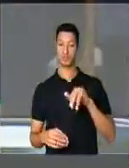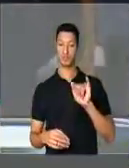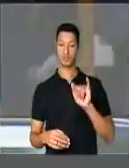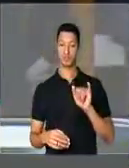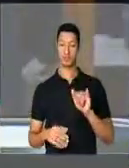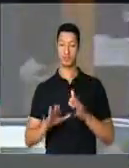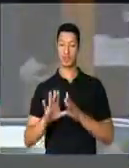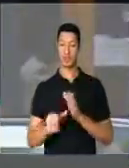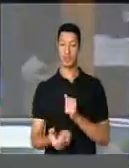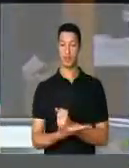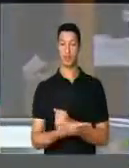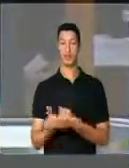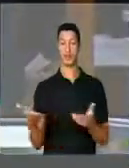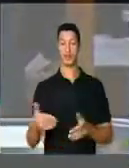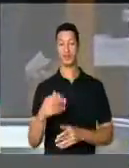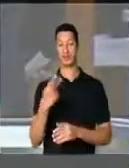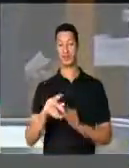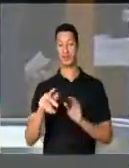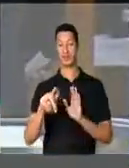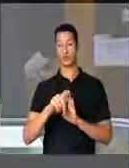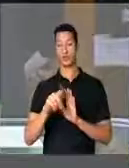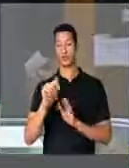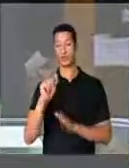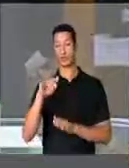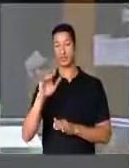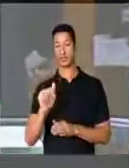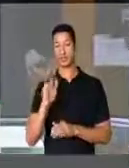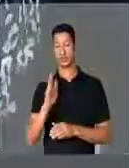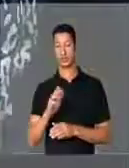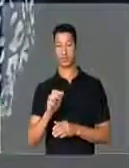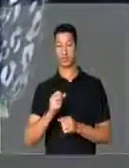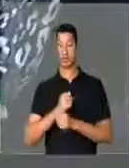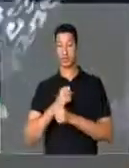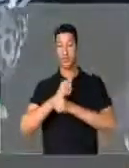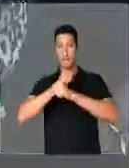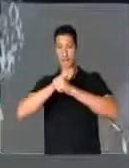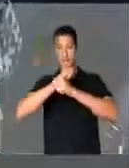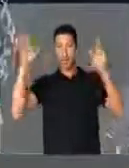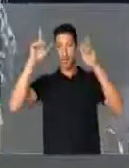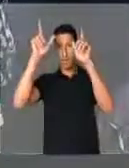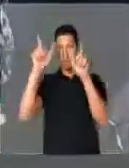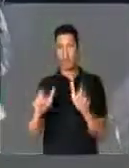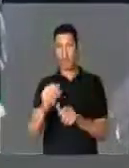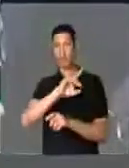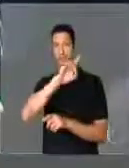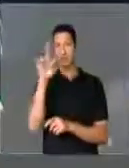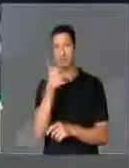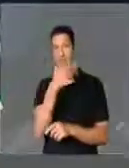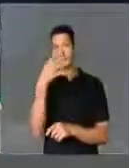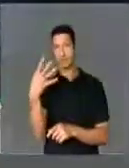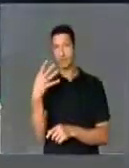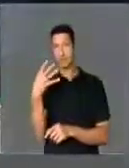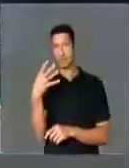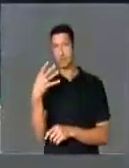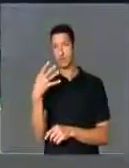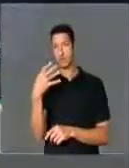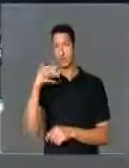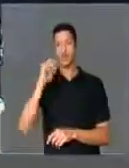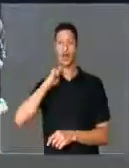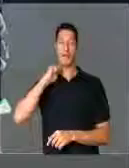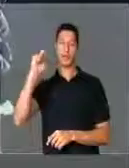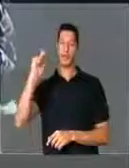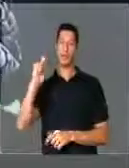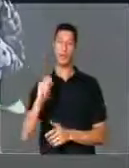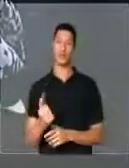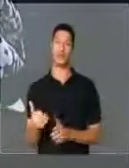foi assaltado e a sua agência foi explodida no último dia 24 de